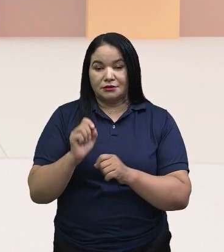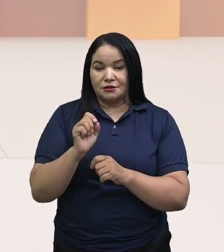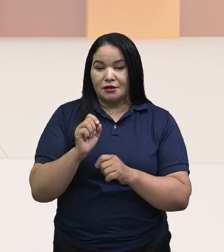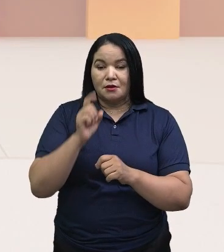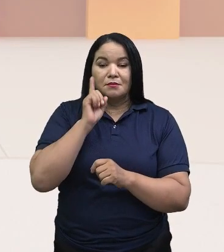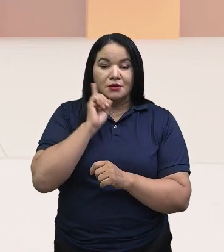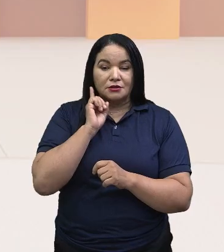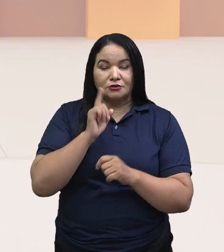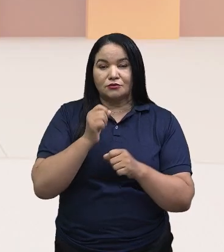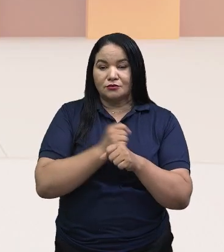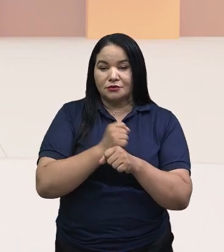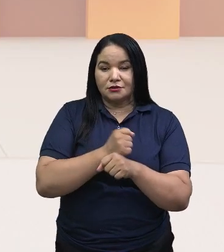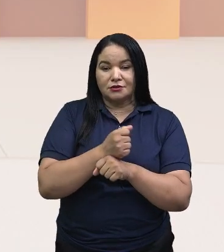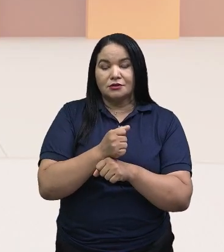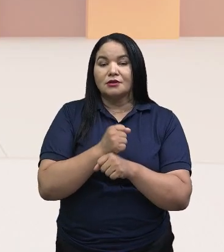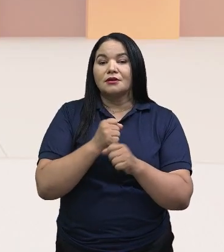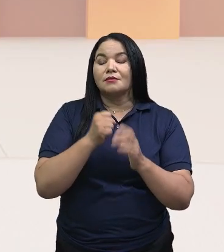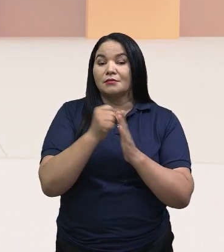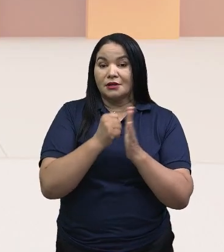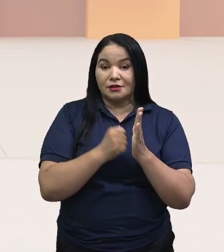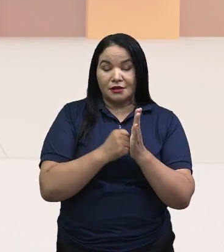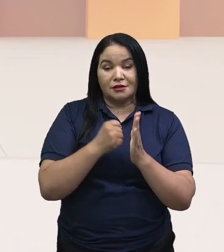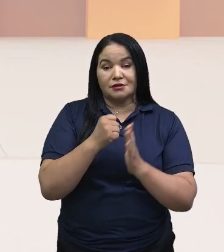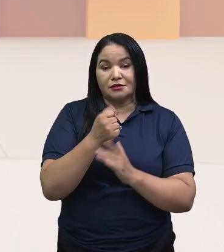do século XVIII, em